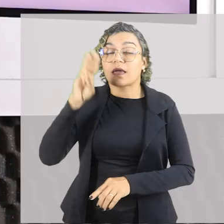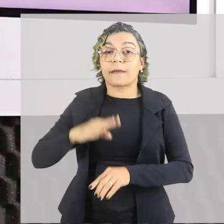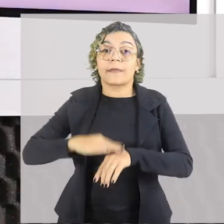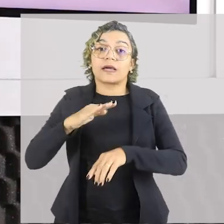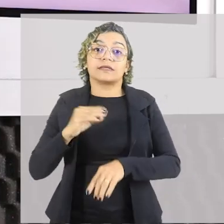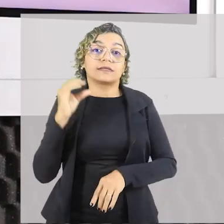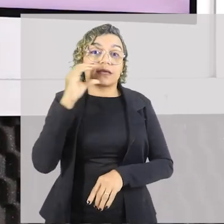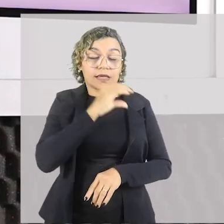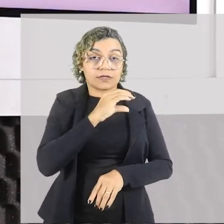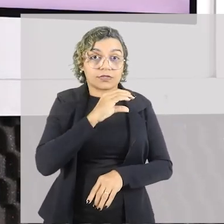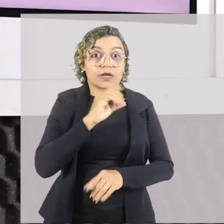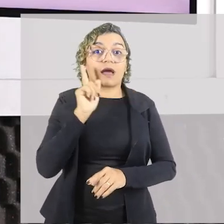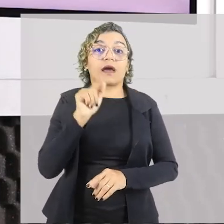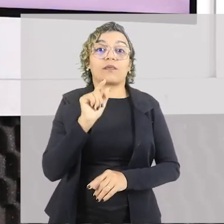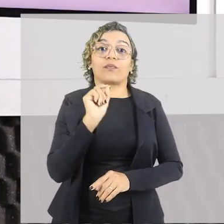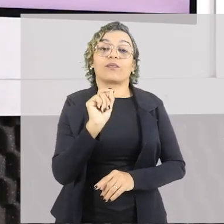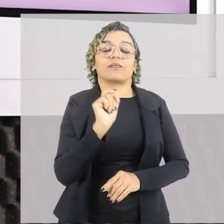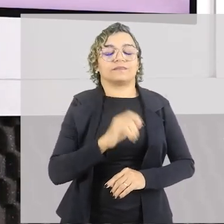quente,